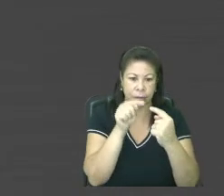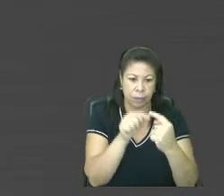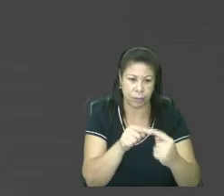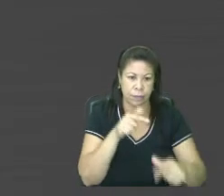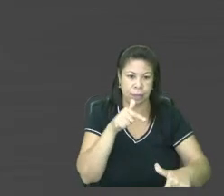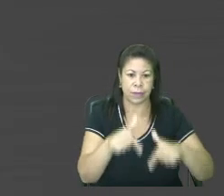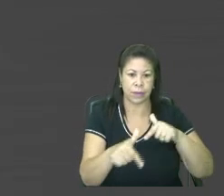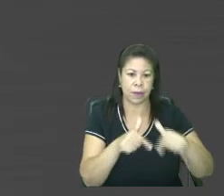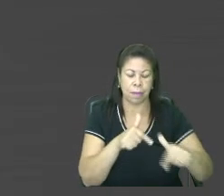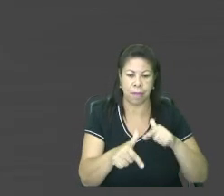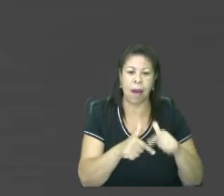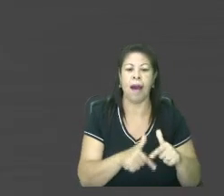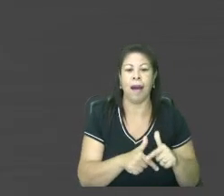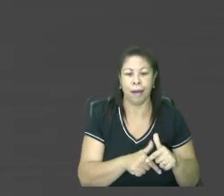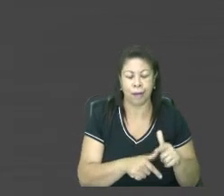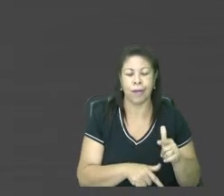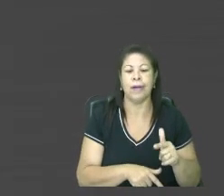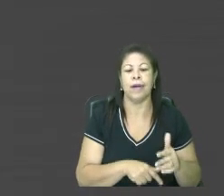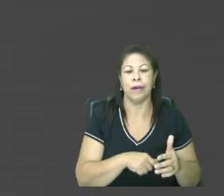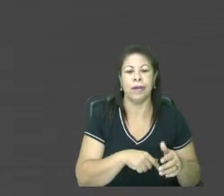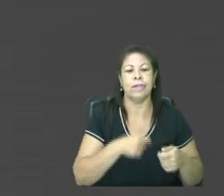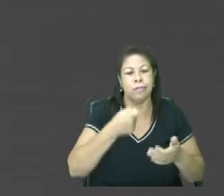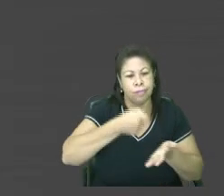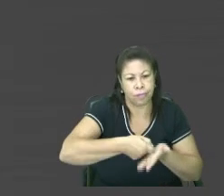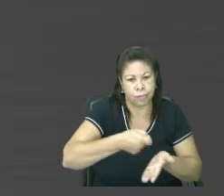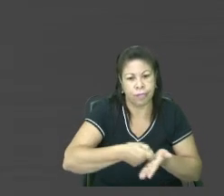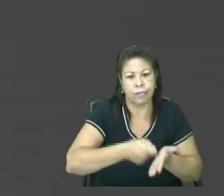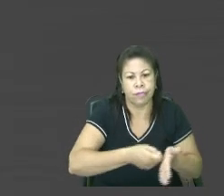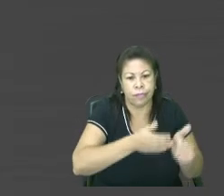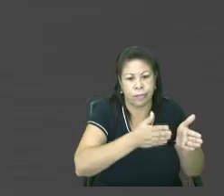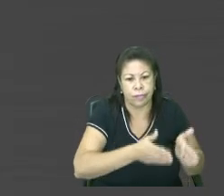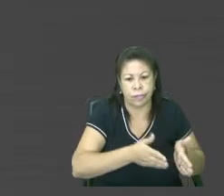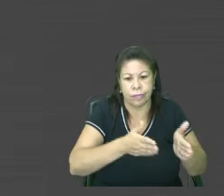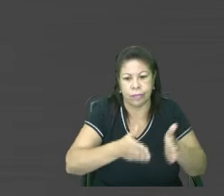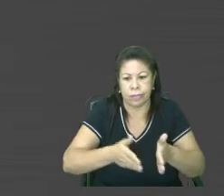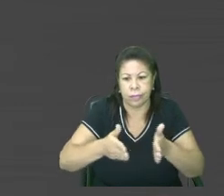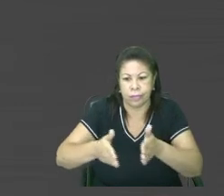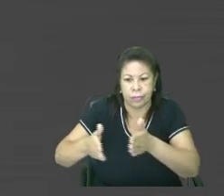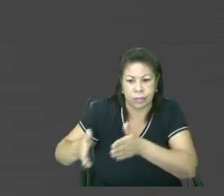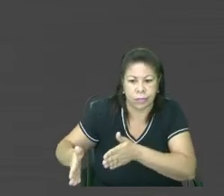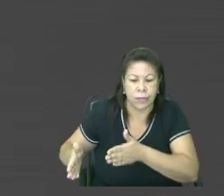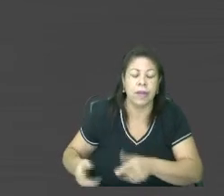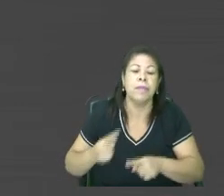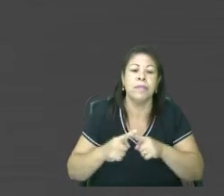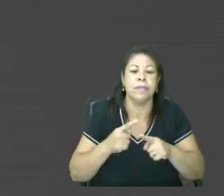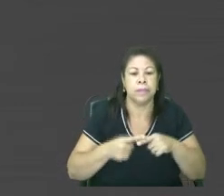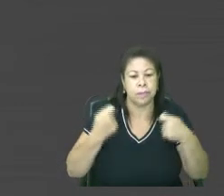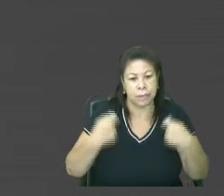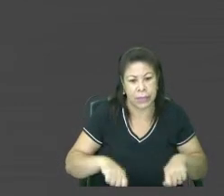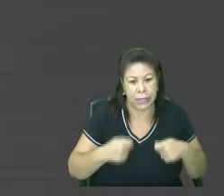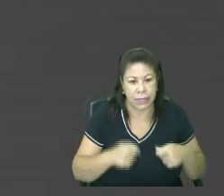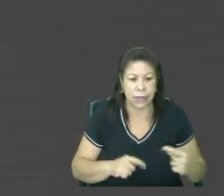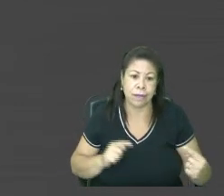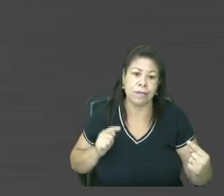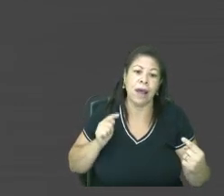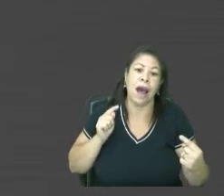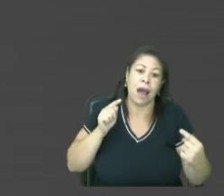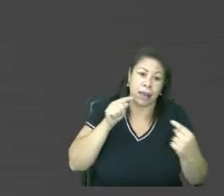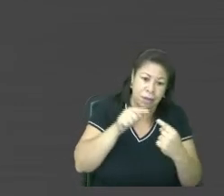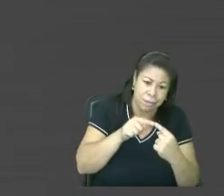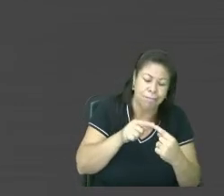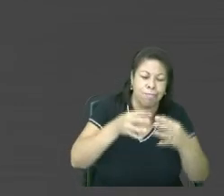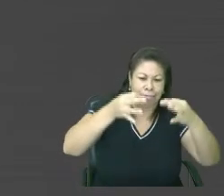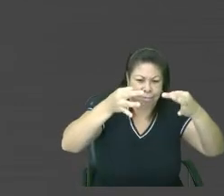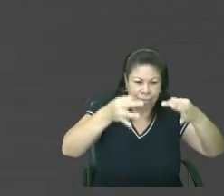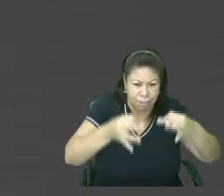burocráticas e administrativas que foram realizadas pela Secretaria para garantir, né, o alcance dessas metas e das ações que nós realizamos